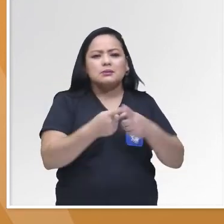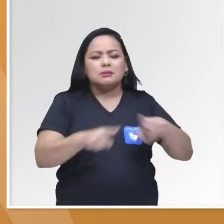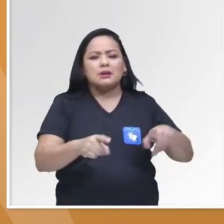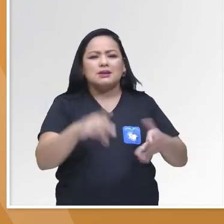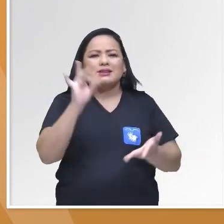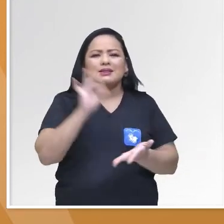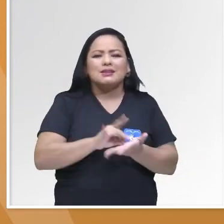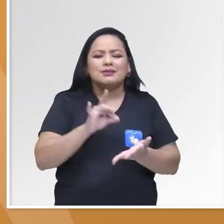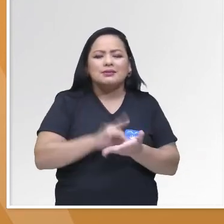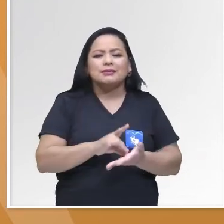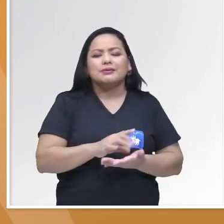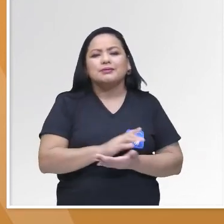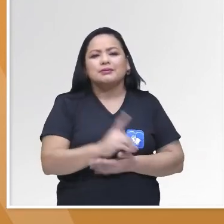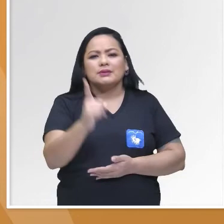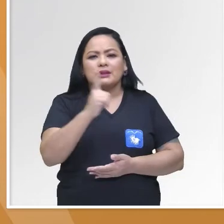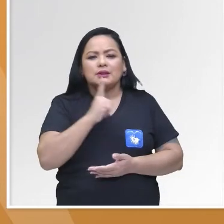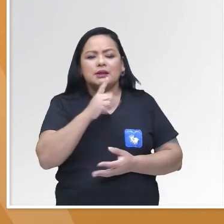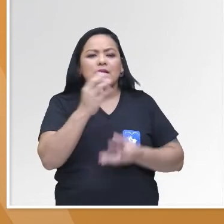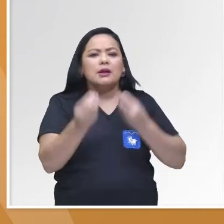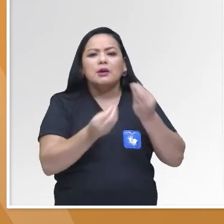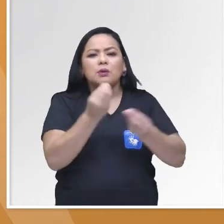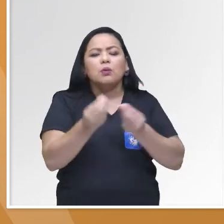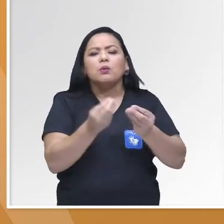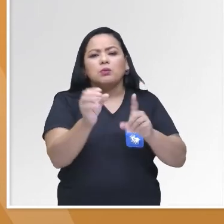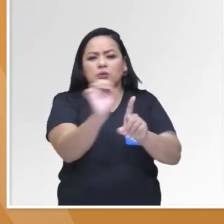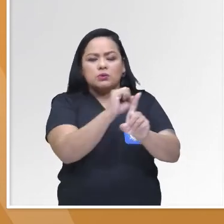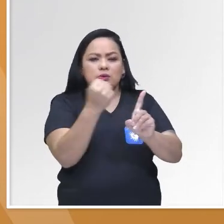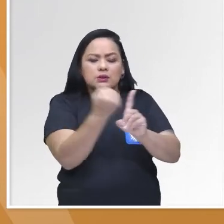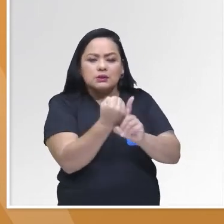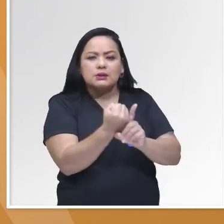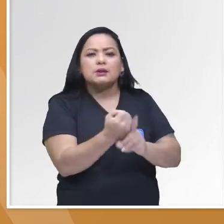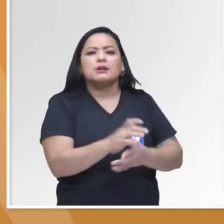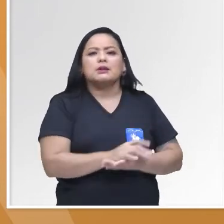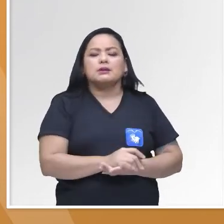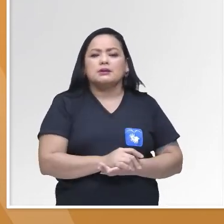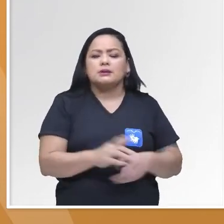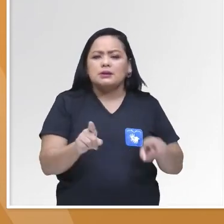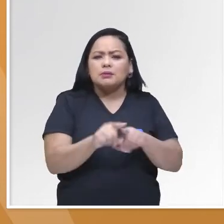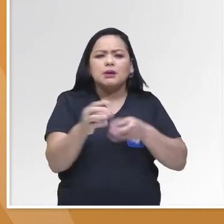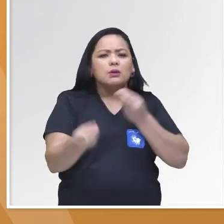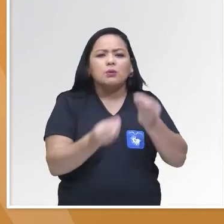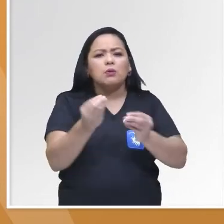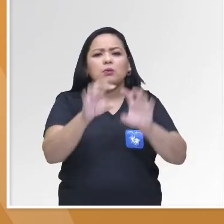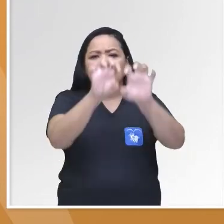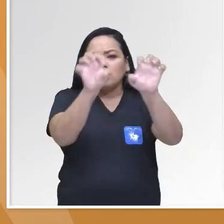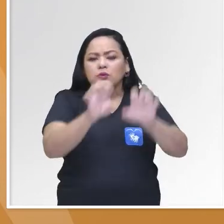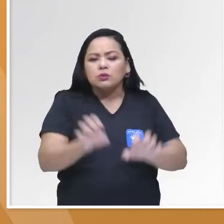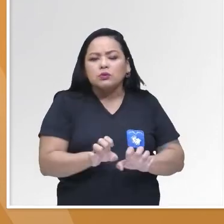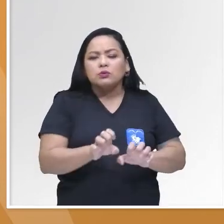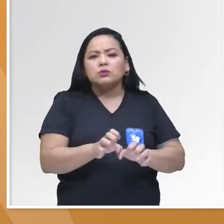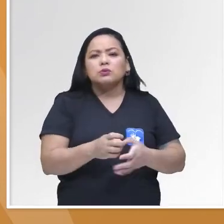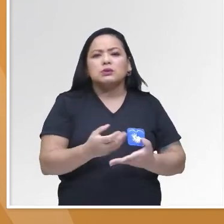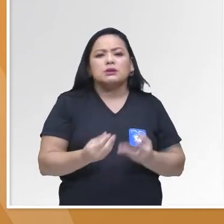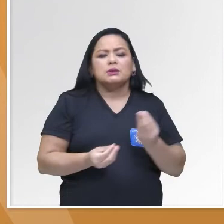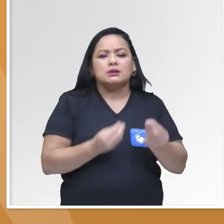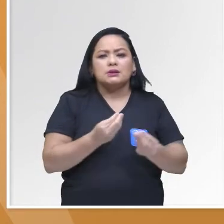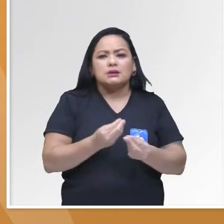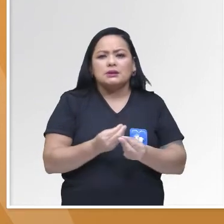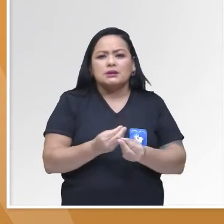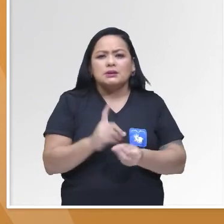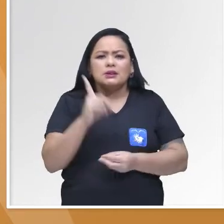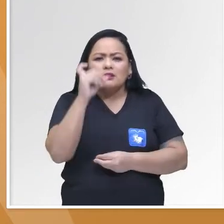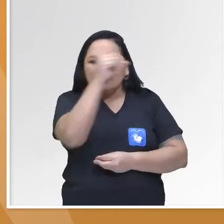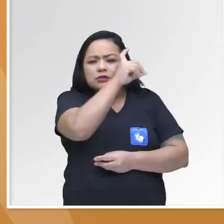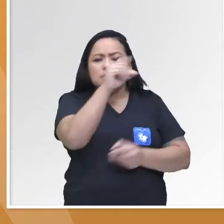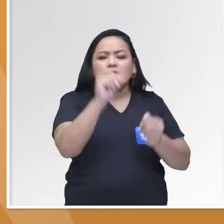prática existem condições sociais, condições estruturais que impedem este